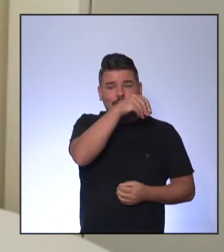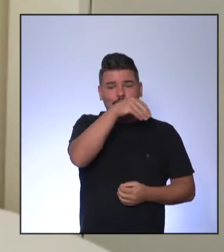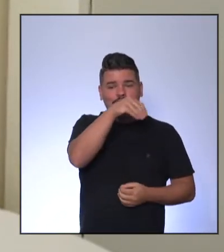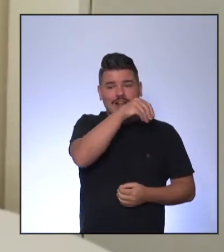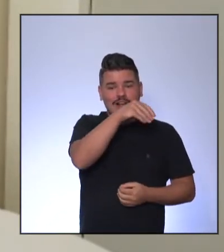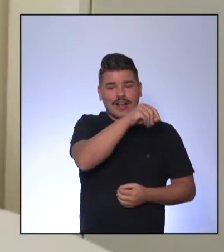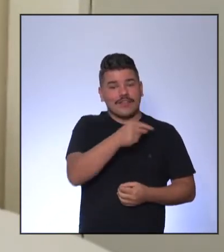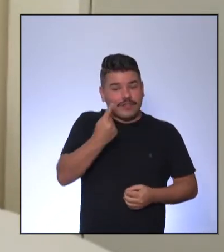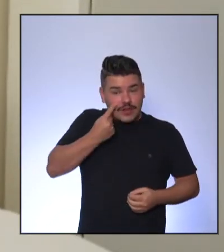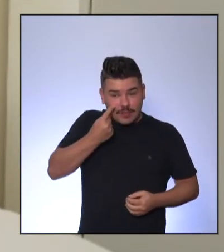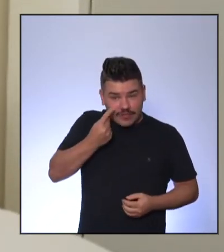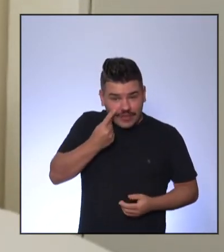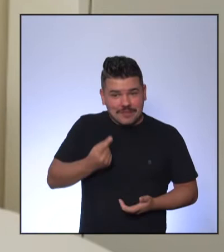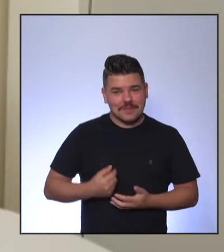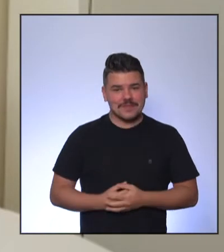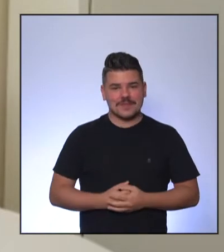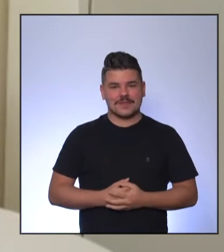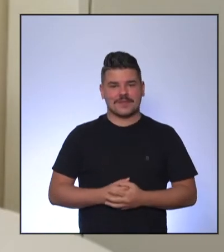acontece.